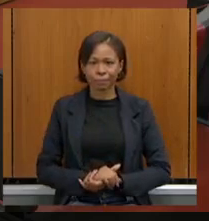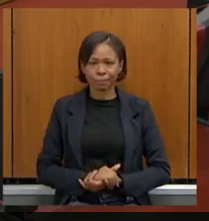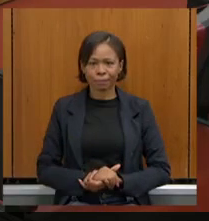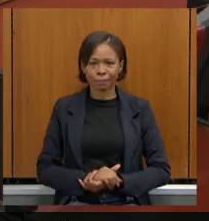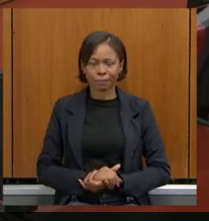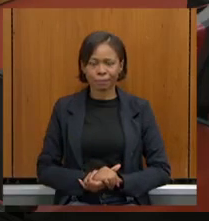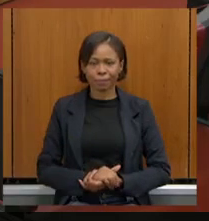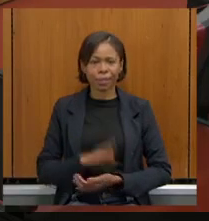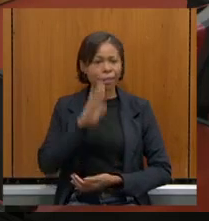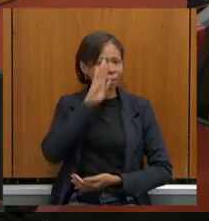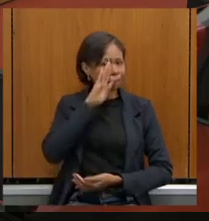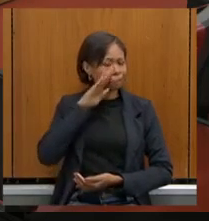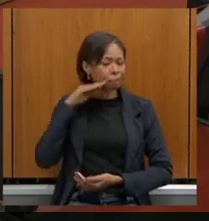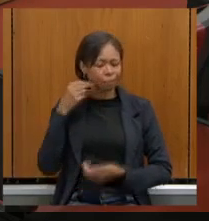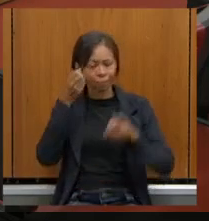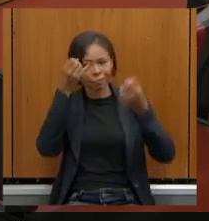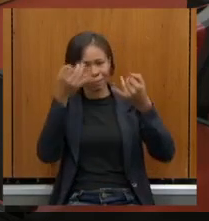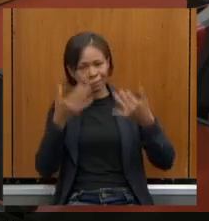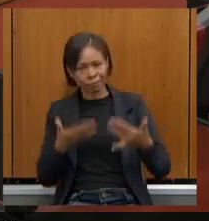deputada Beatriz Serqueira.